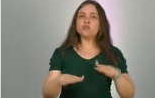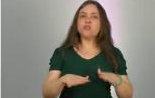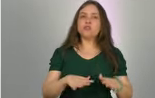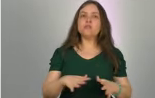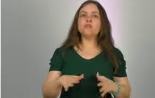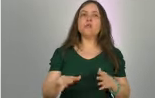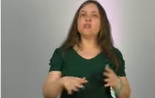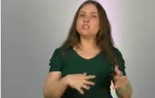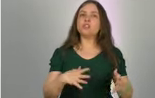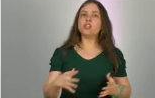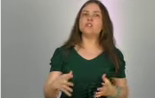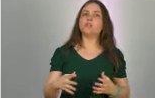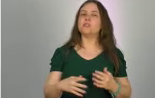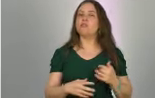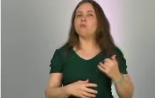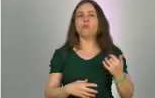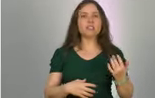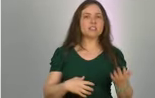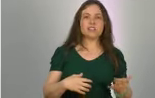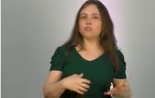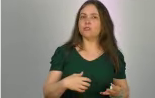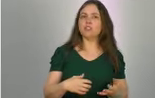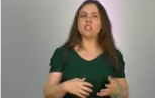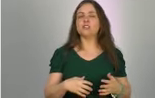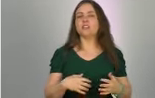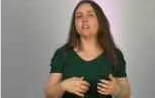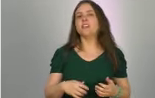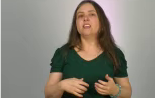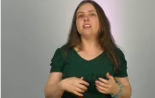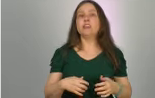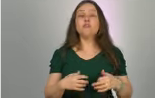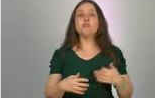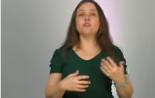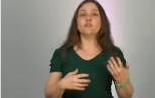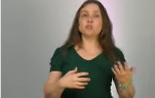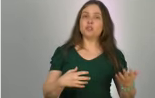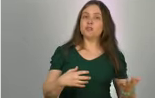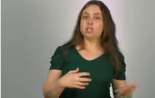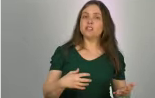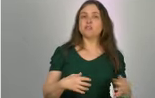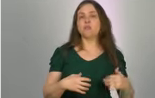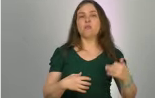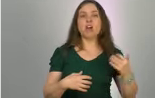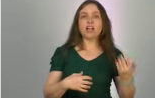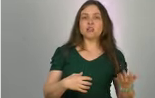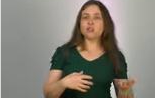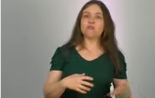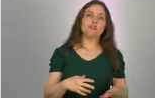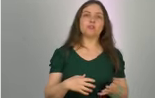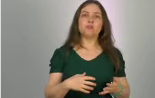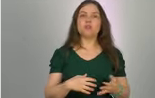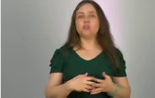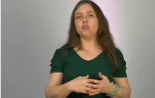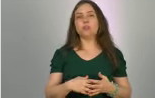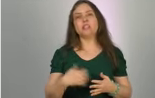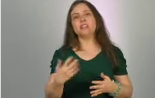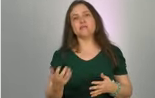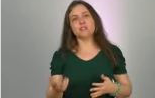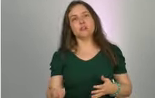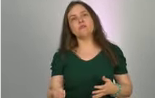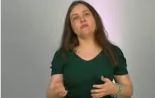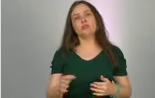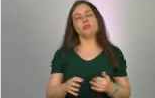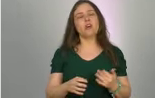mas Eles continuam coexistindo assim como outras tecnologias que não foram substituídas como o rádio não foi